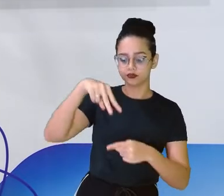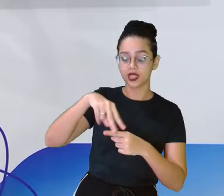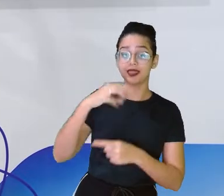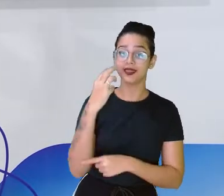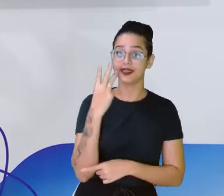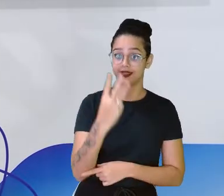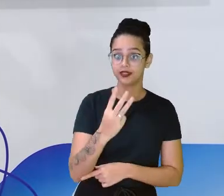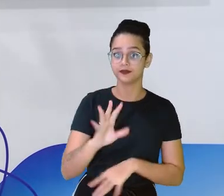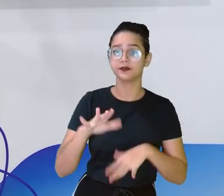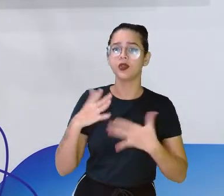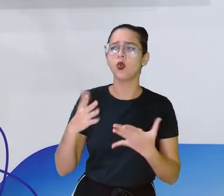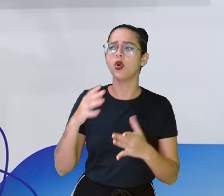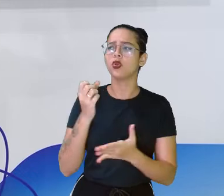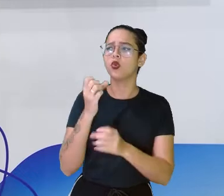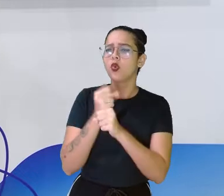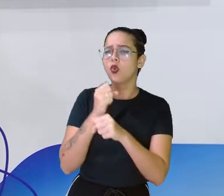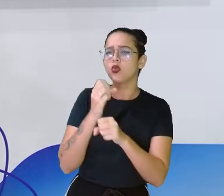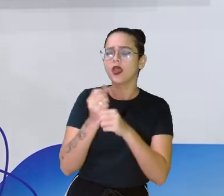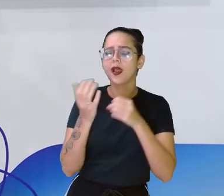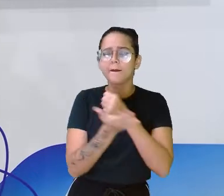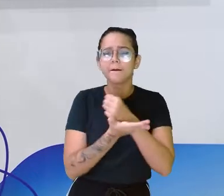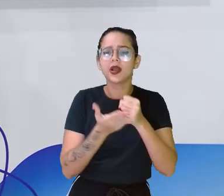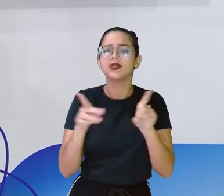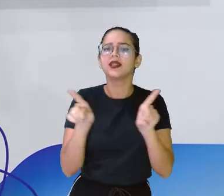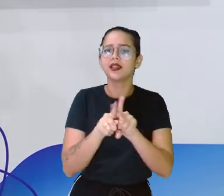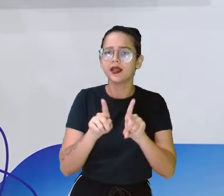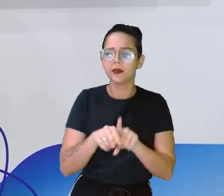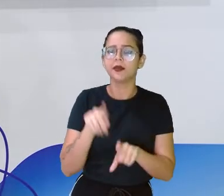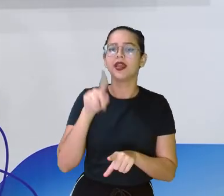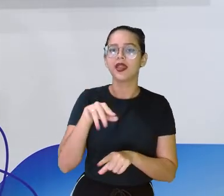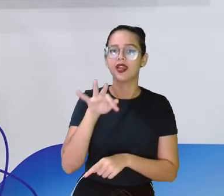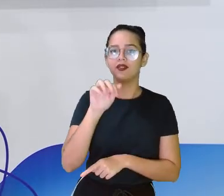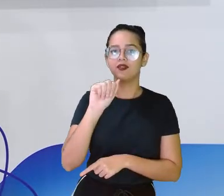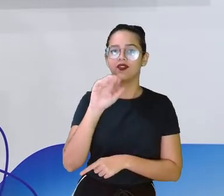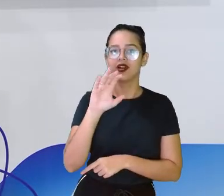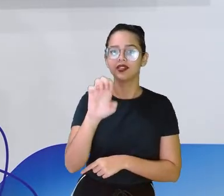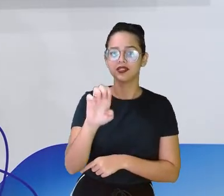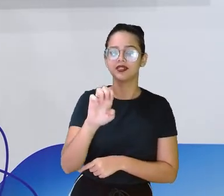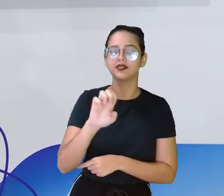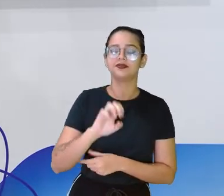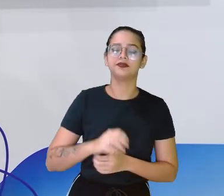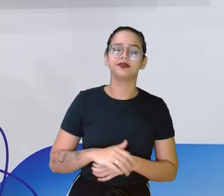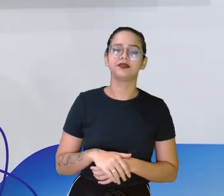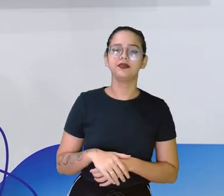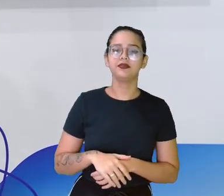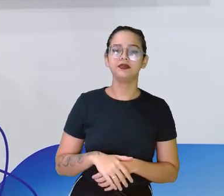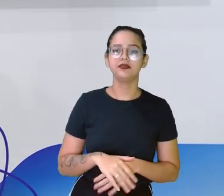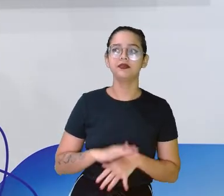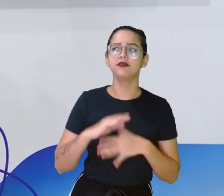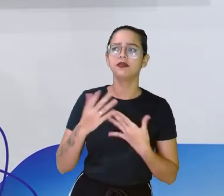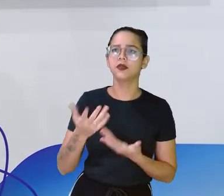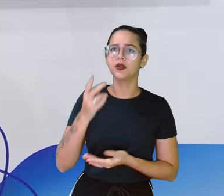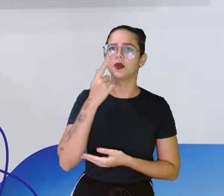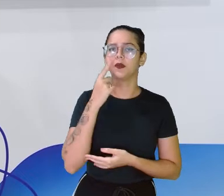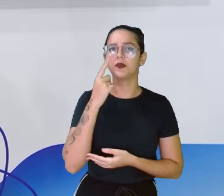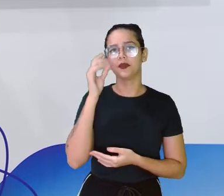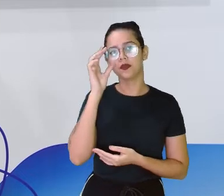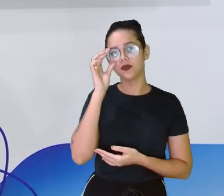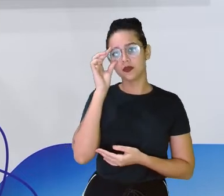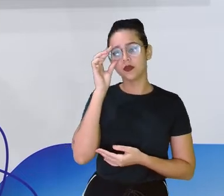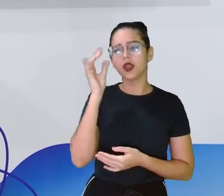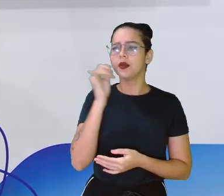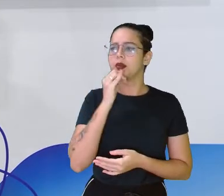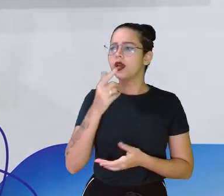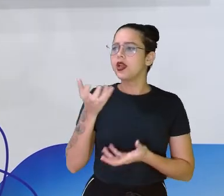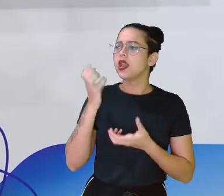for contar, a base também é face. Então, quando a gente for precisar, eu